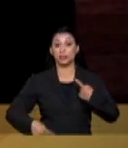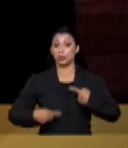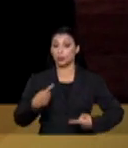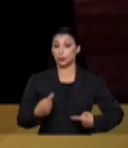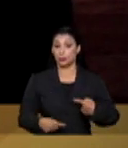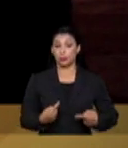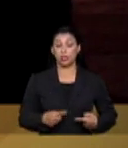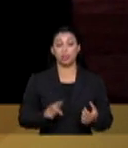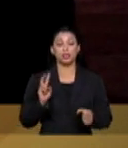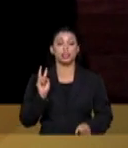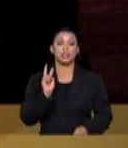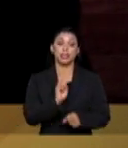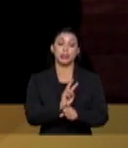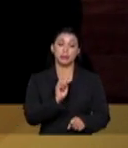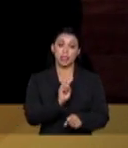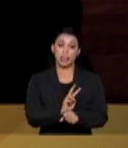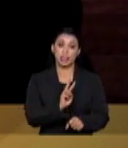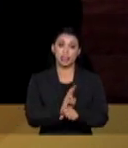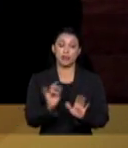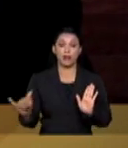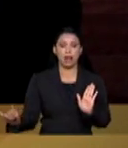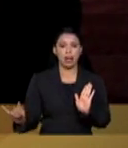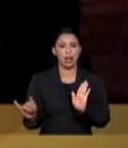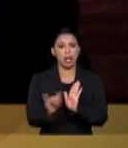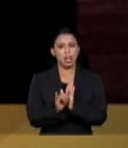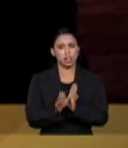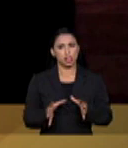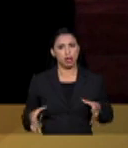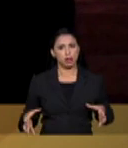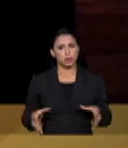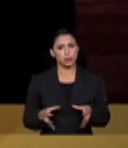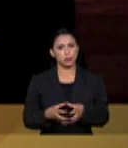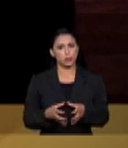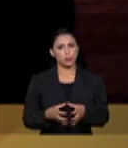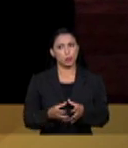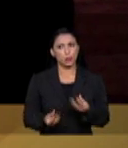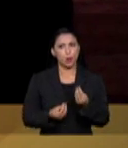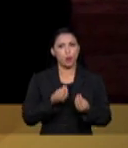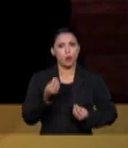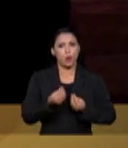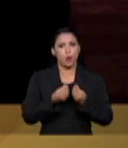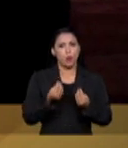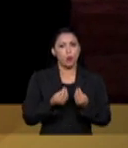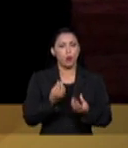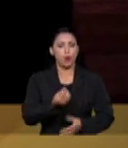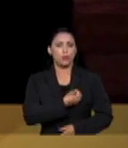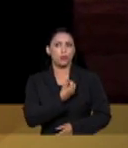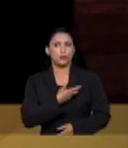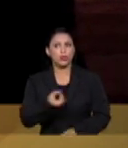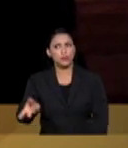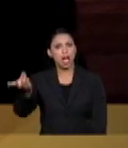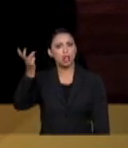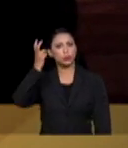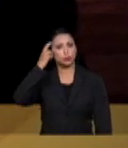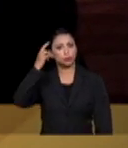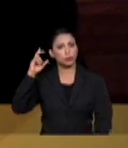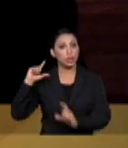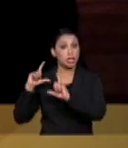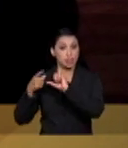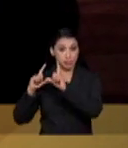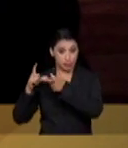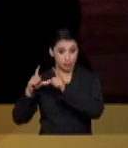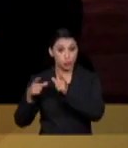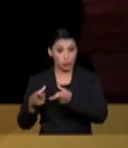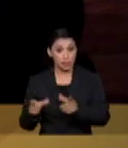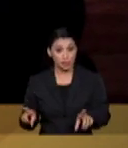que preservem a identidade do grupo e seu modo de vida cultura e tradições